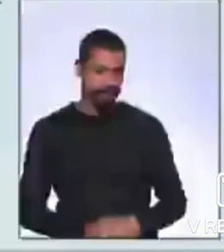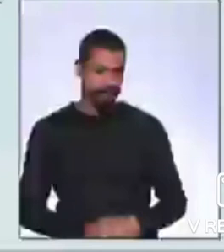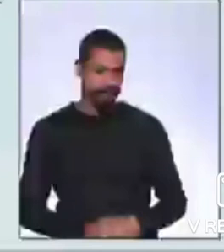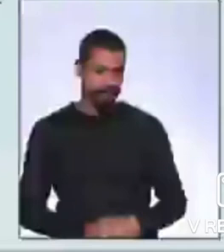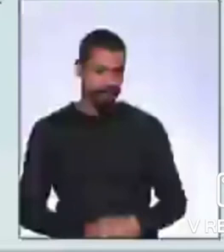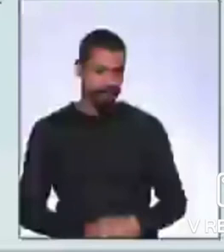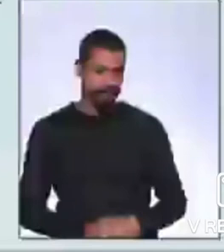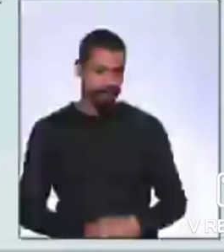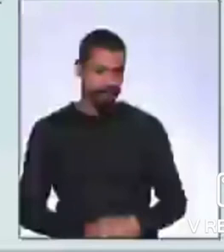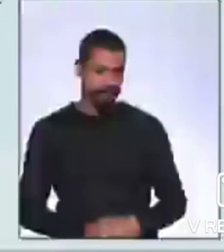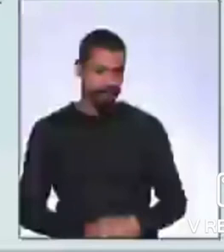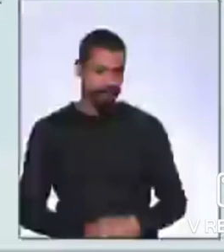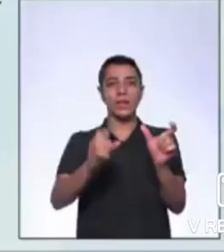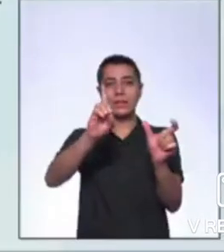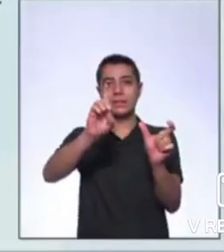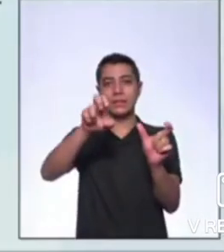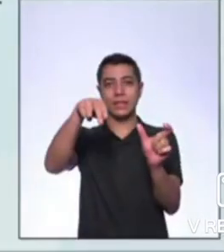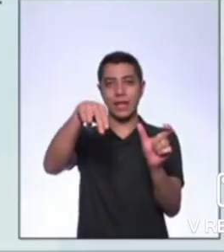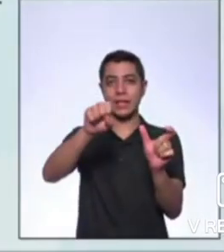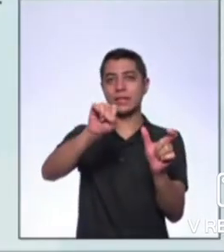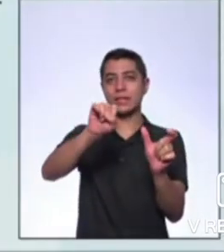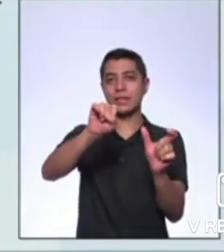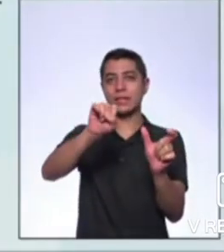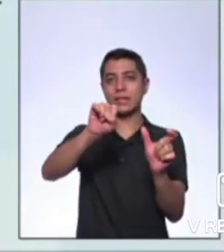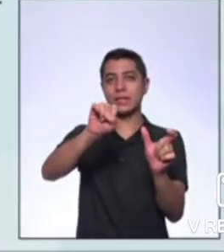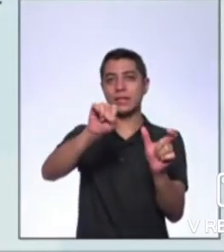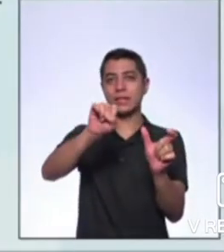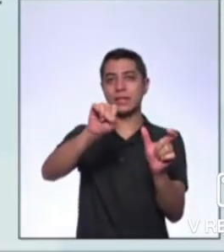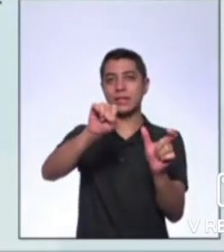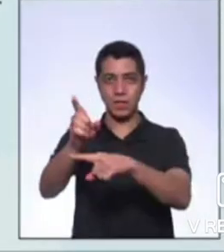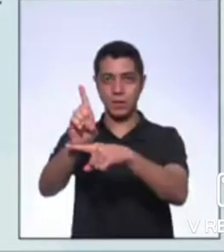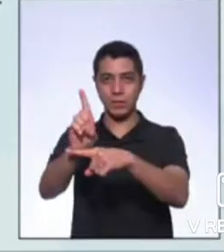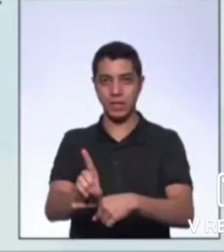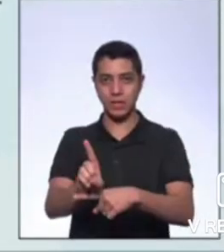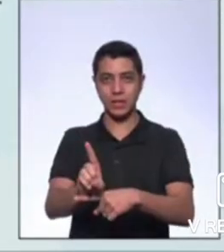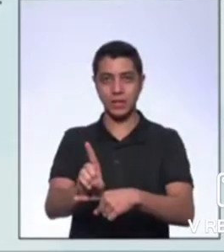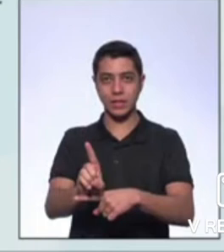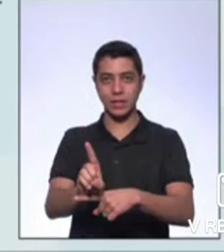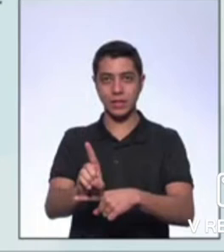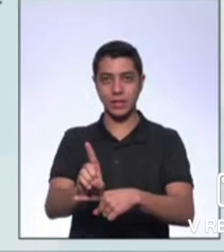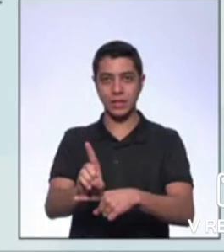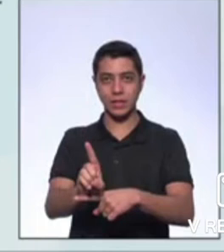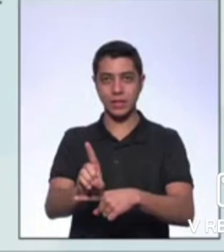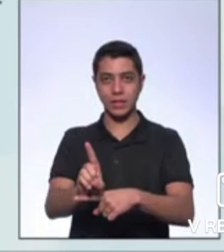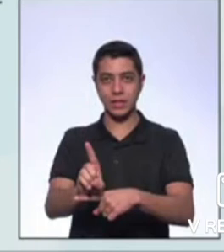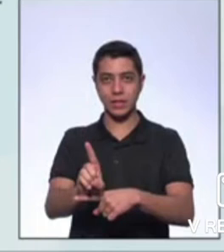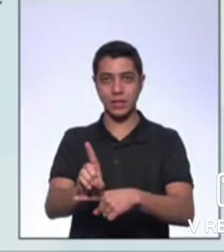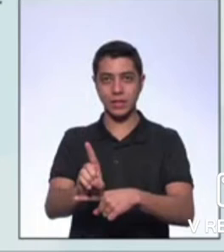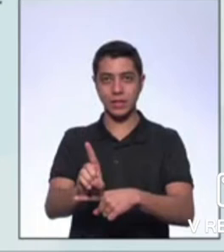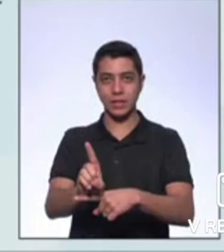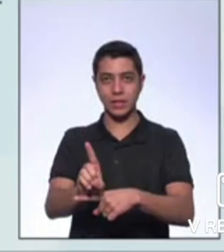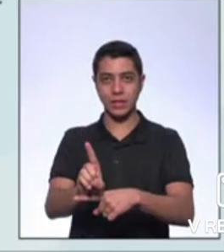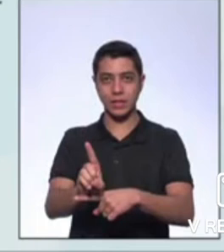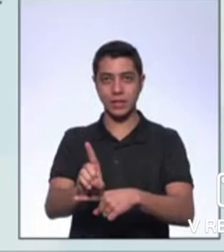é a propriedade da matéria que relaciona a massa da substância